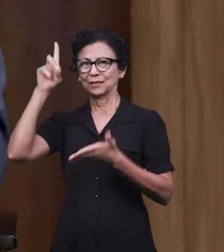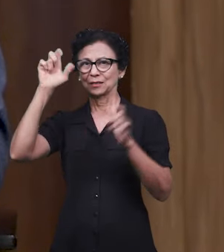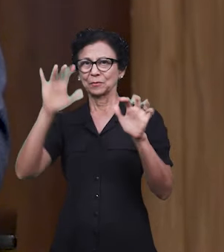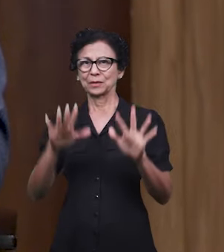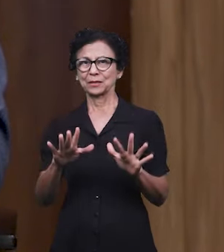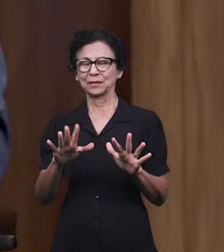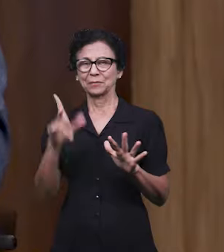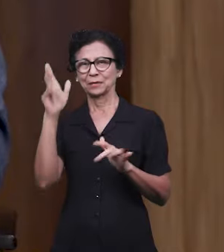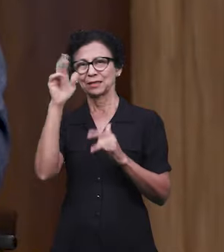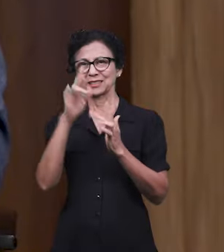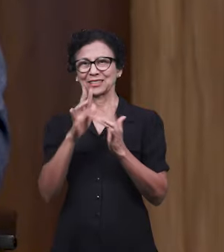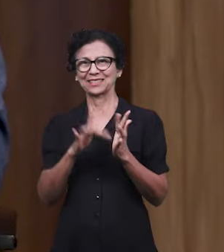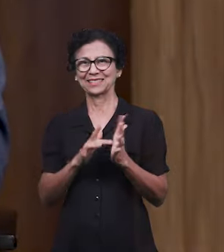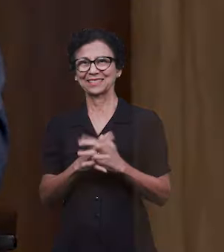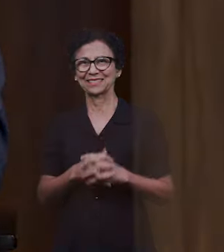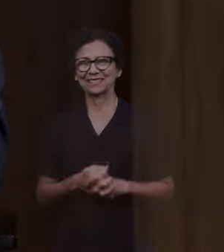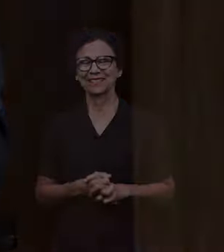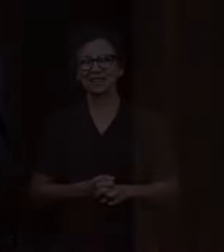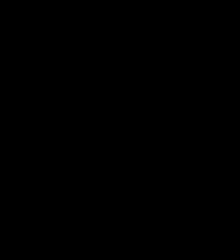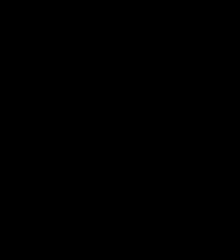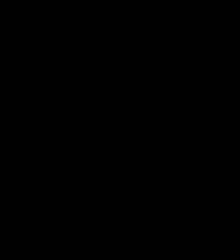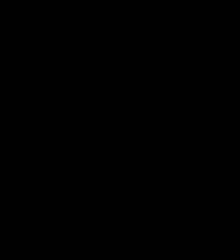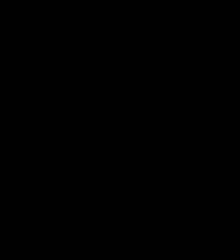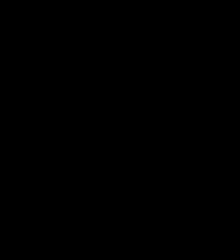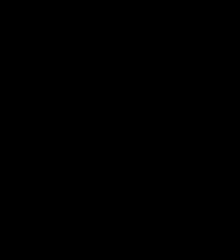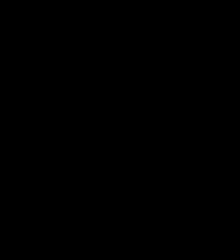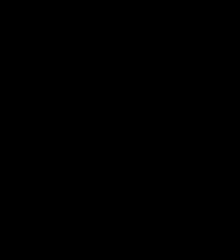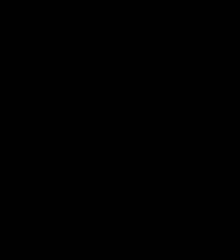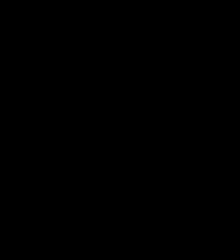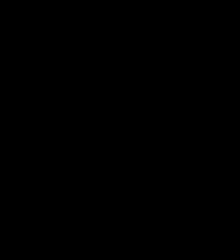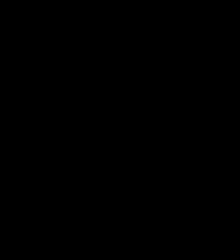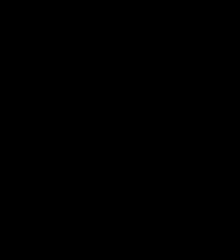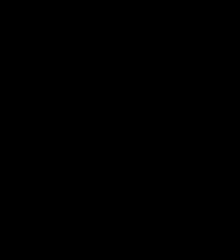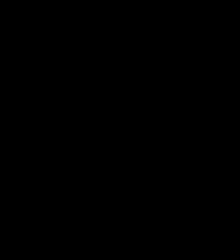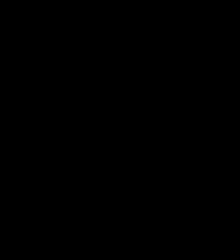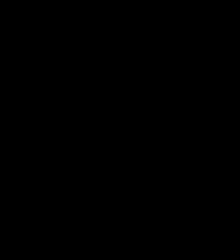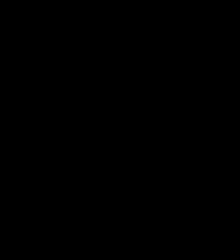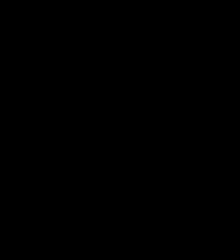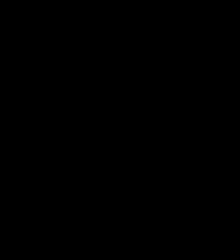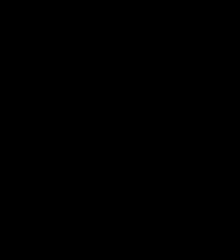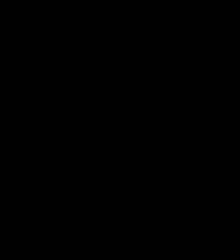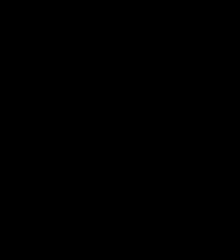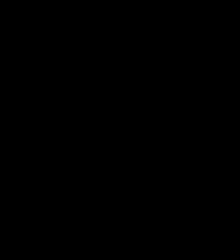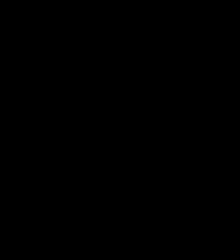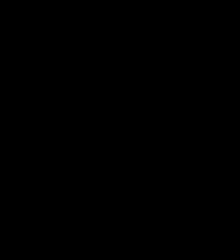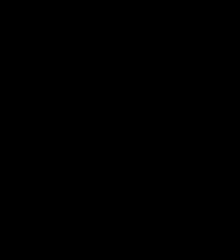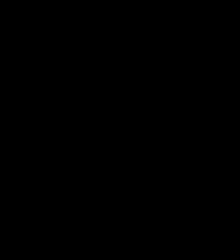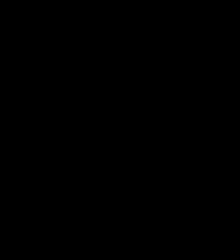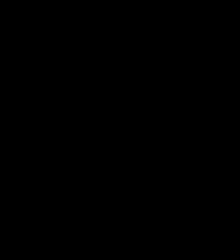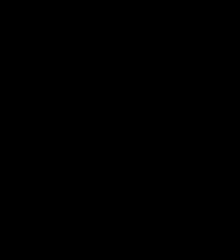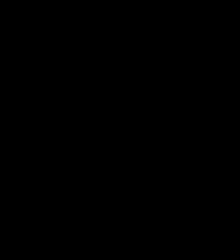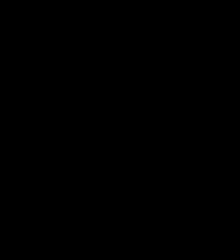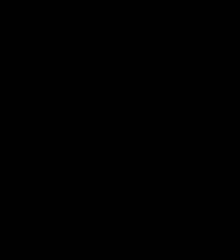abençoe a todos e a paz do Senhor Jesus.